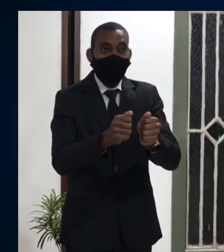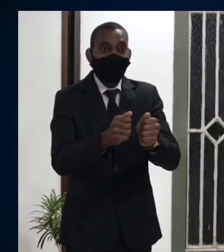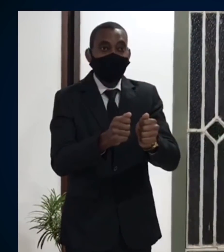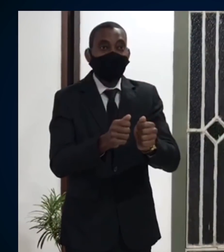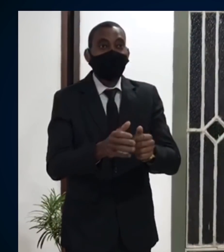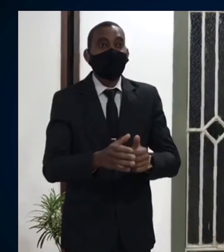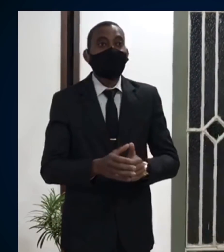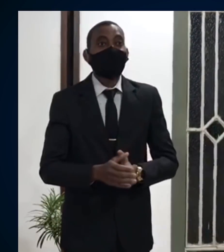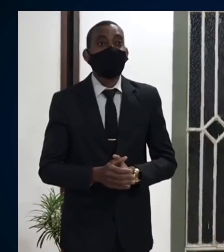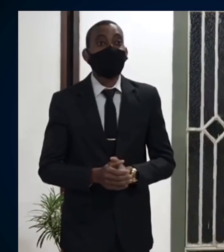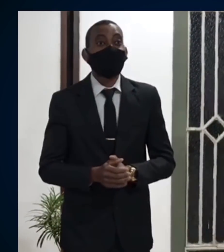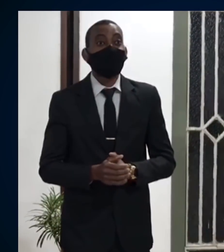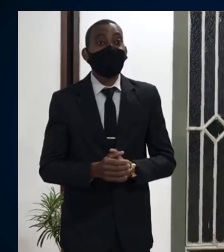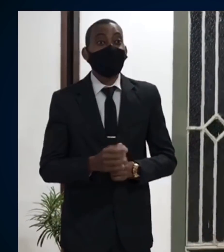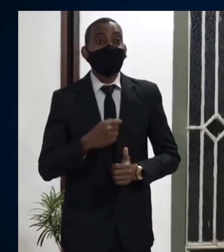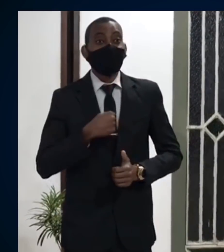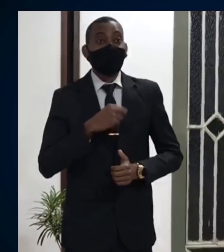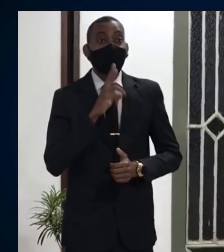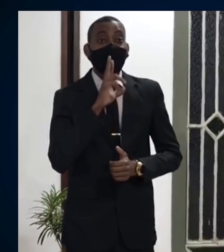Vou responder